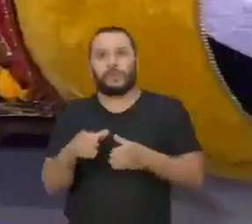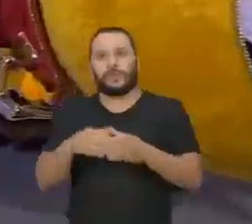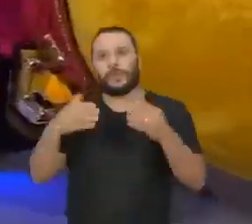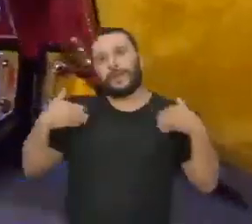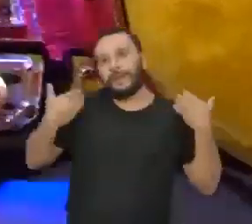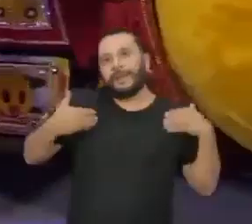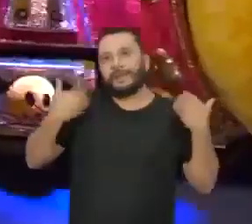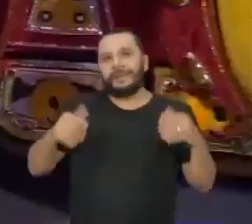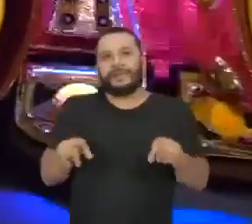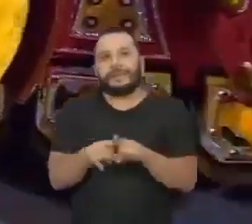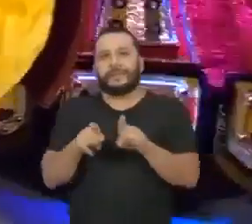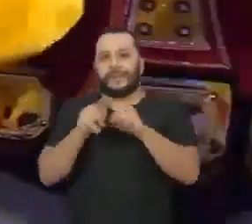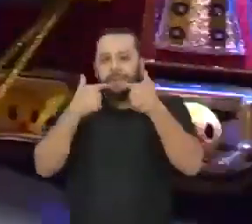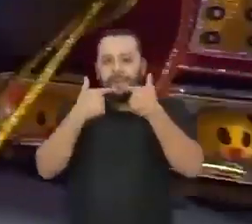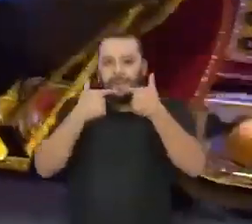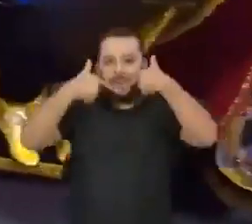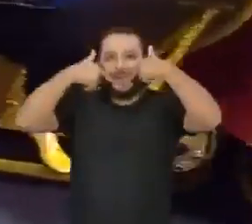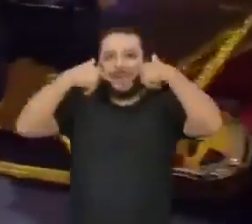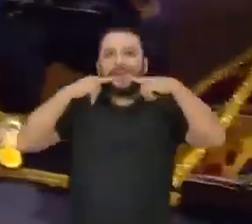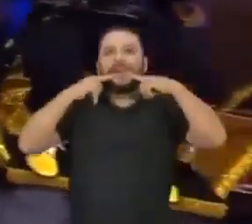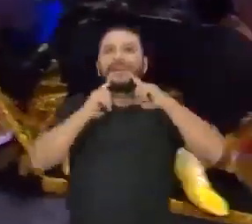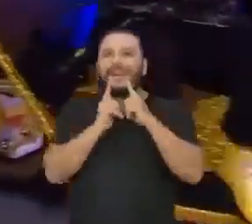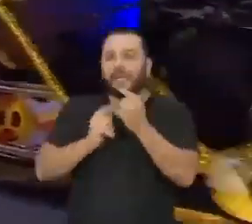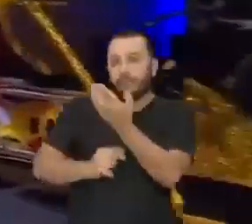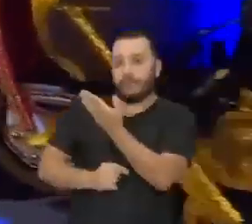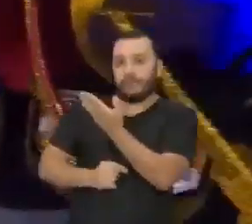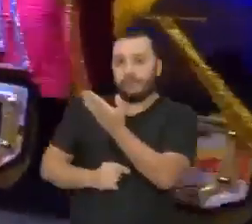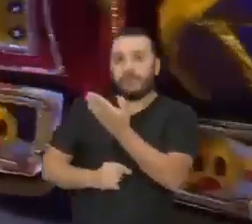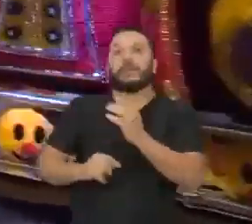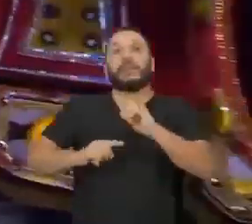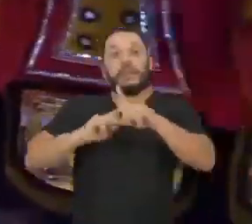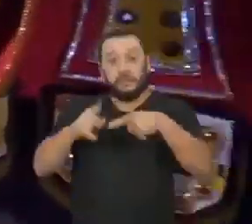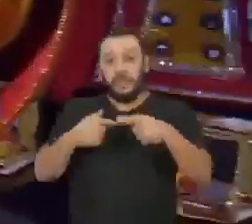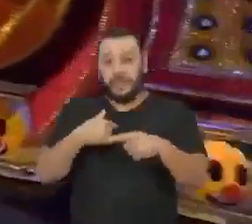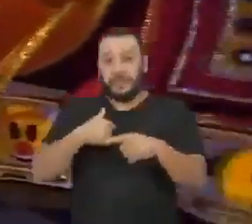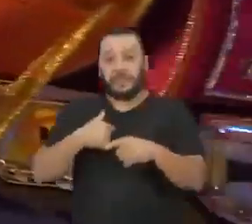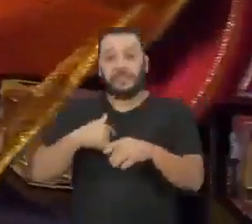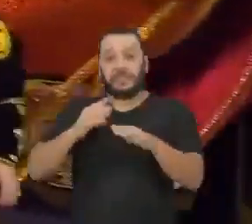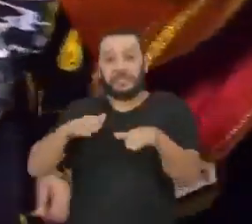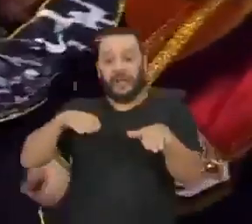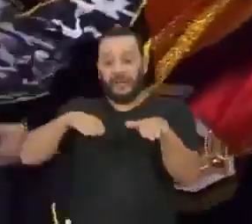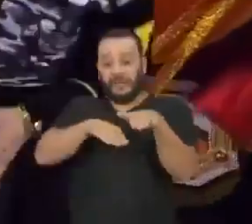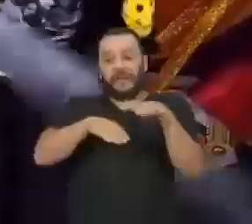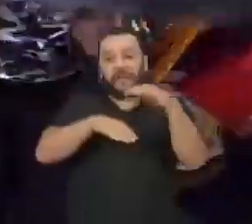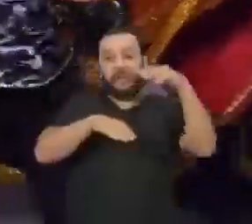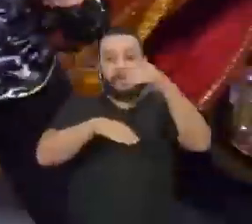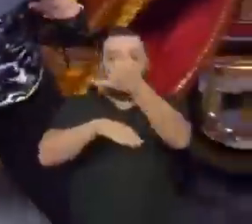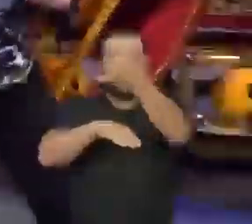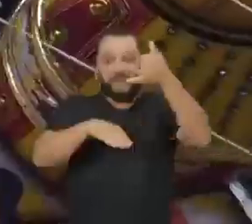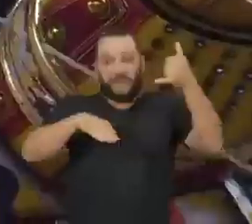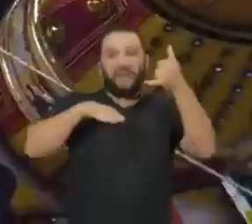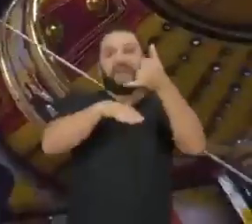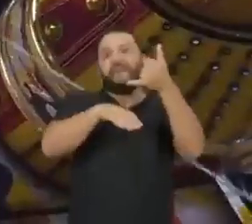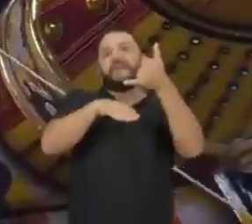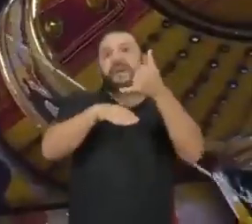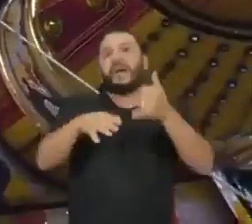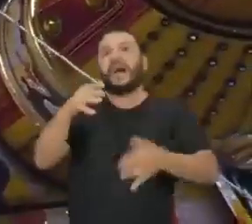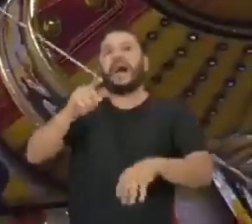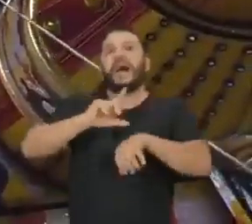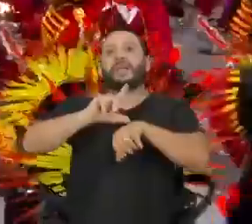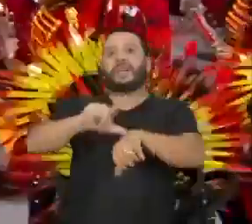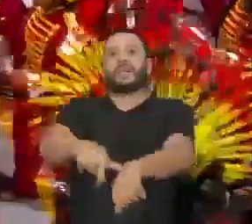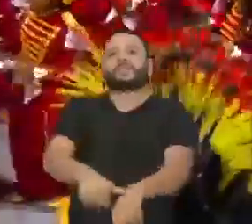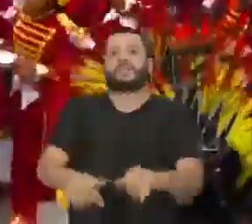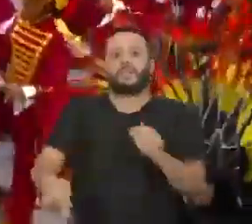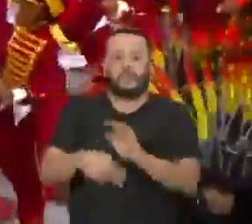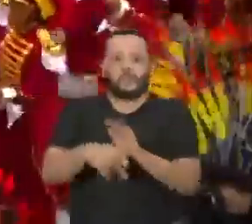até emojis. Foi esse o carro que, no final do desfile, ficou preso na fiação elétrica e acabou atrasando o desfile da Mancha